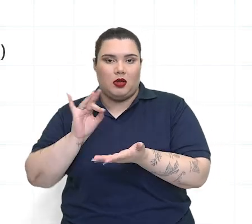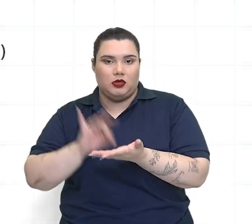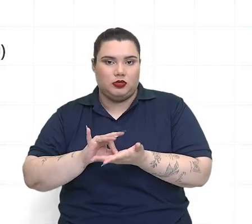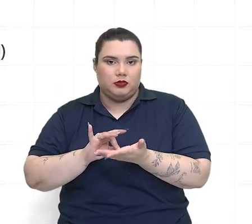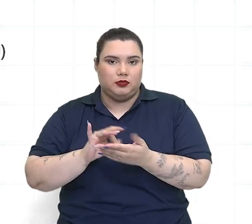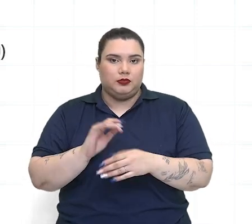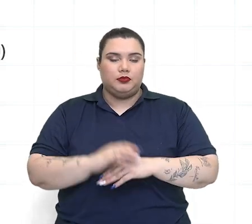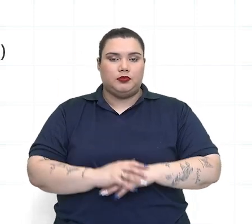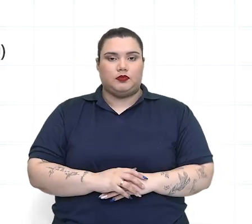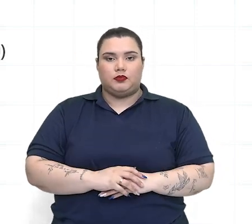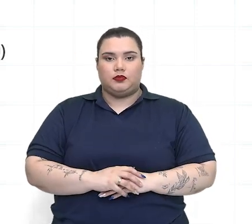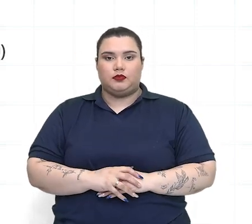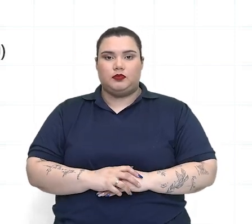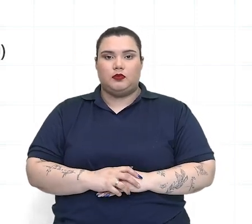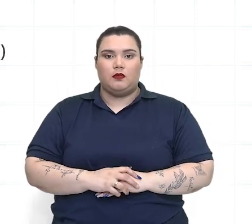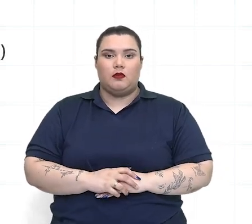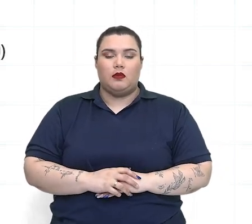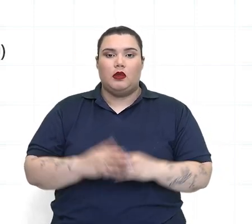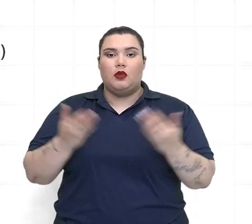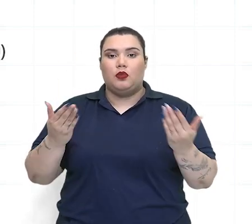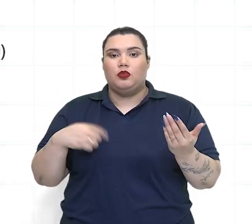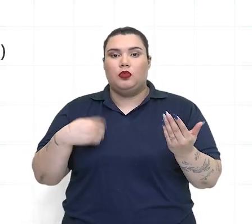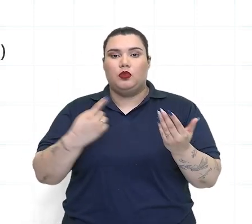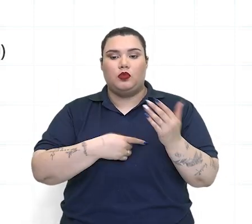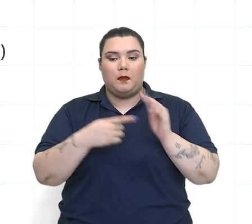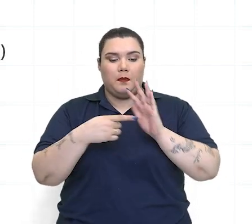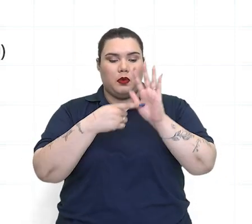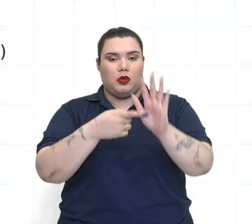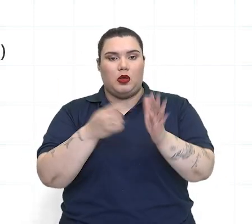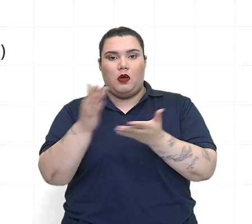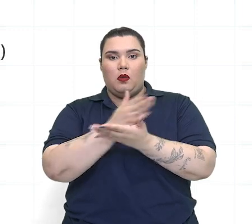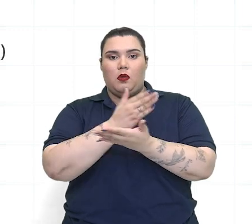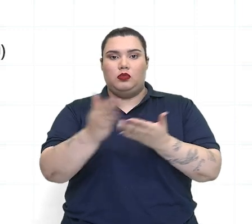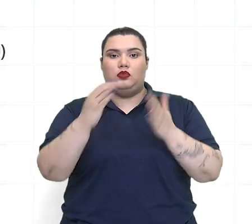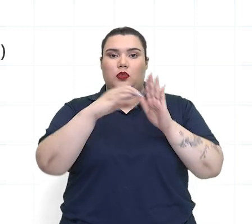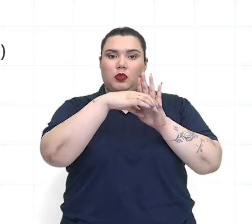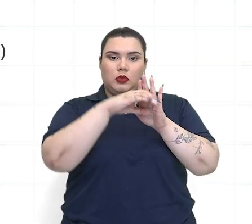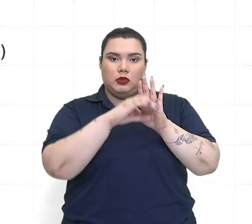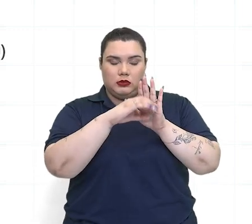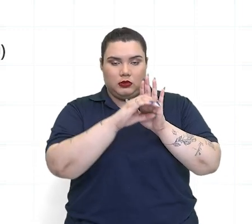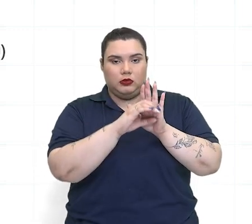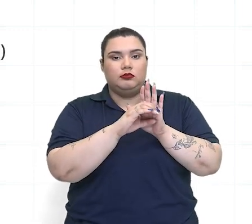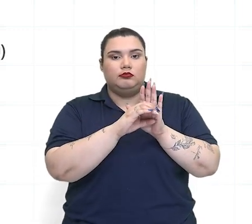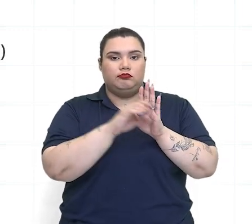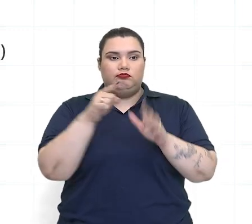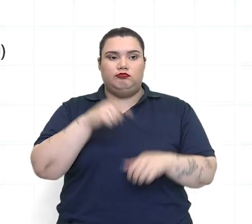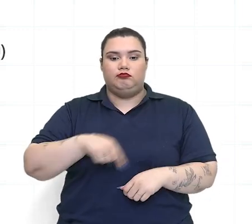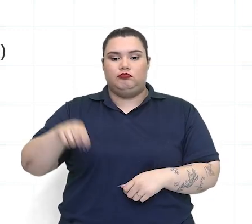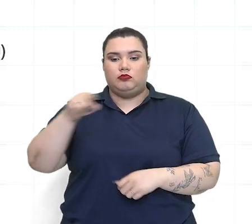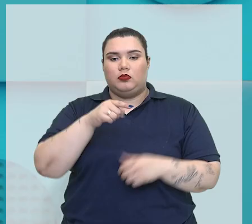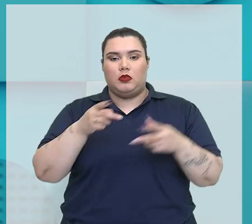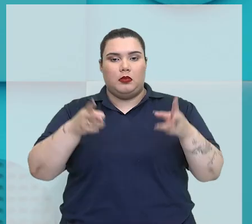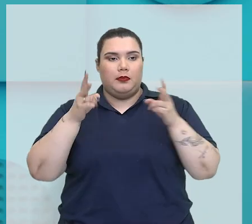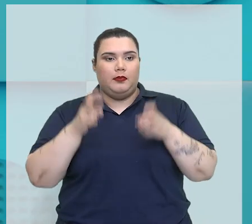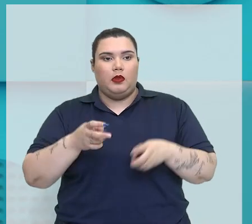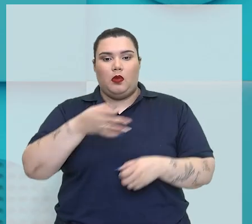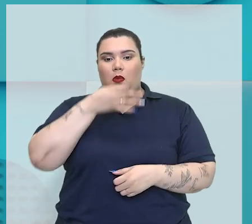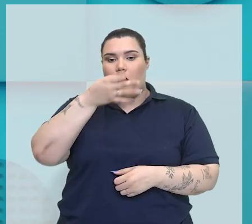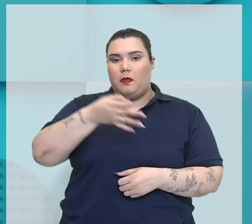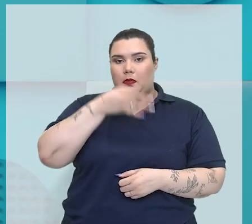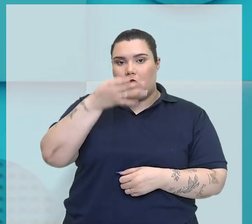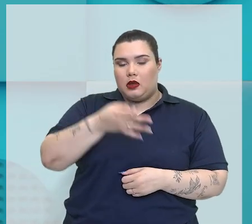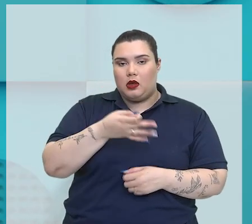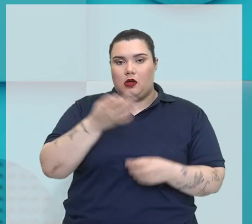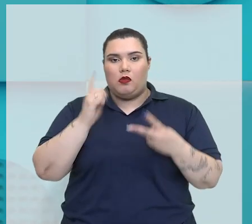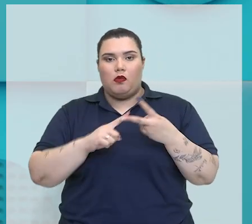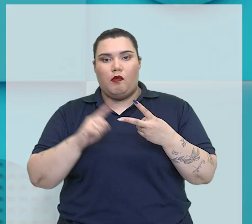verdade. Então, nós apresentamos, né, alguns conceitos, né, do que seja opinião e